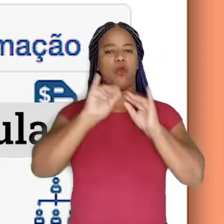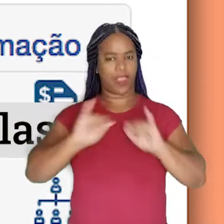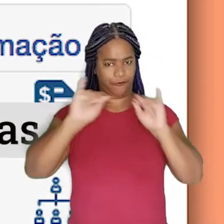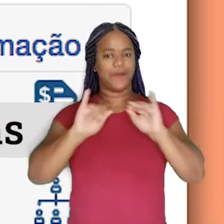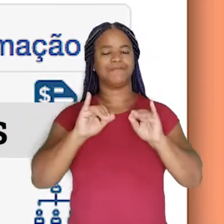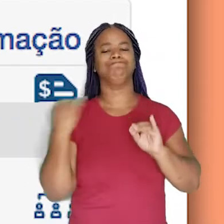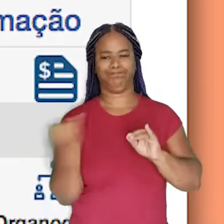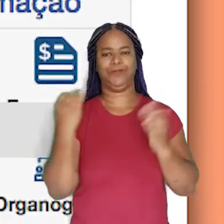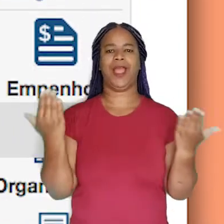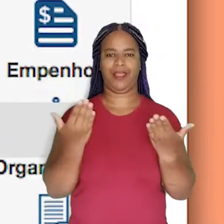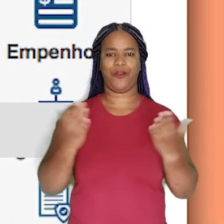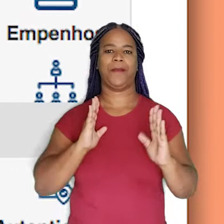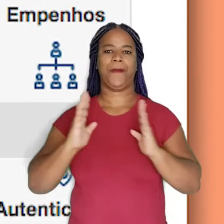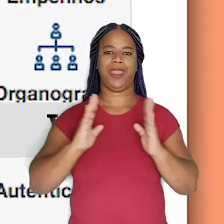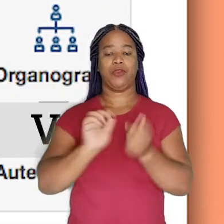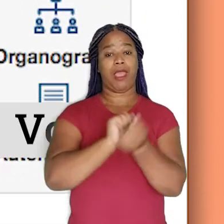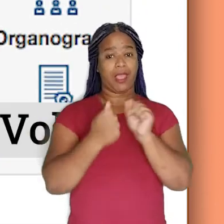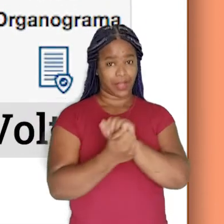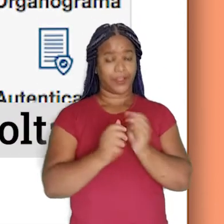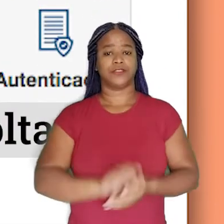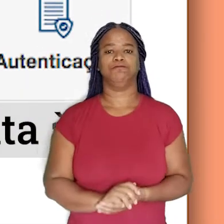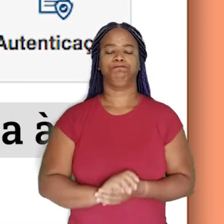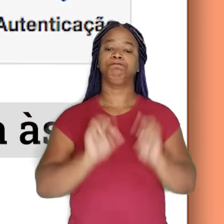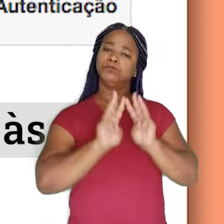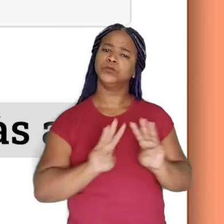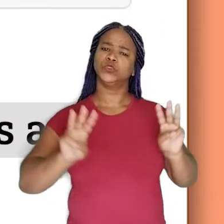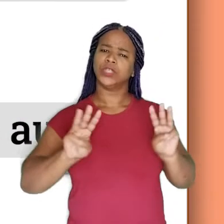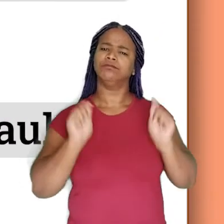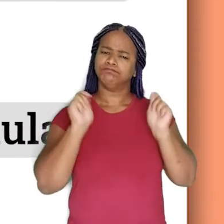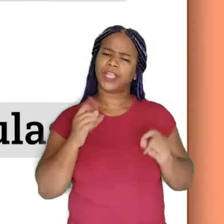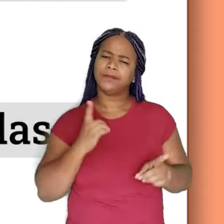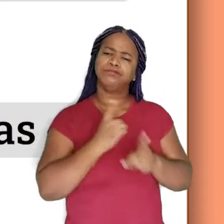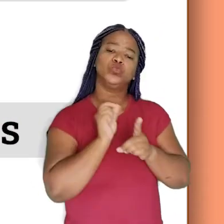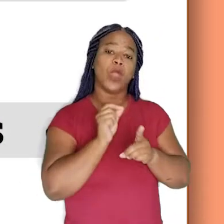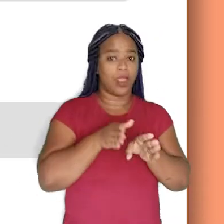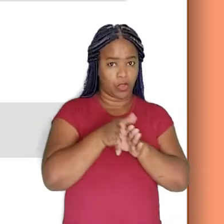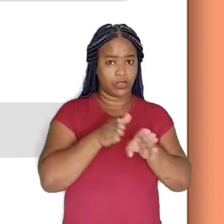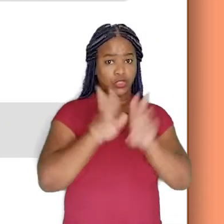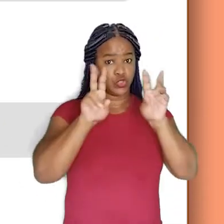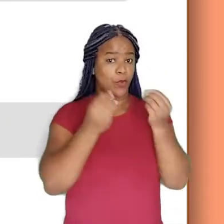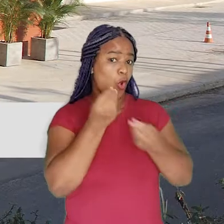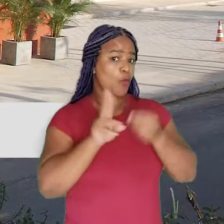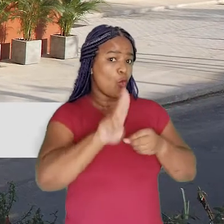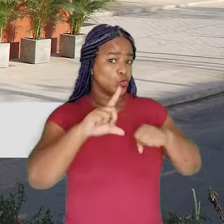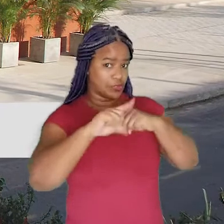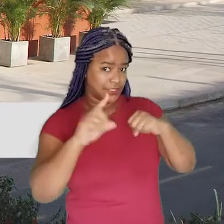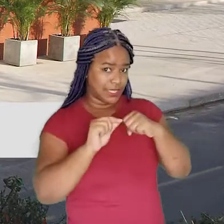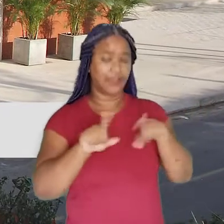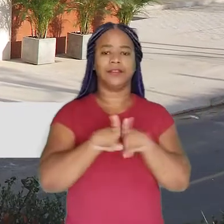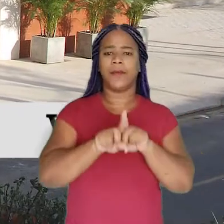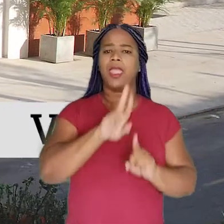informações importantes nesse período de adaptação. No nosso site, você encontra orientações sobre o SIGA,